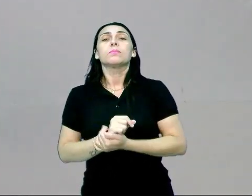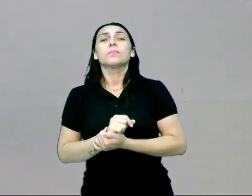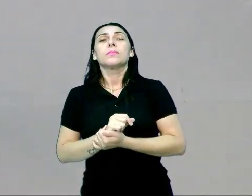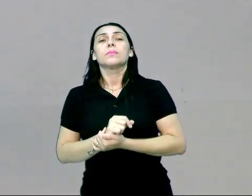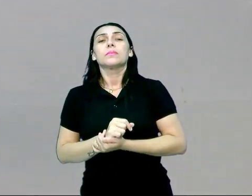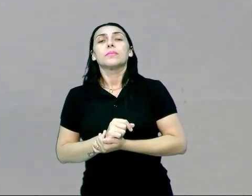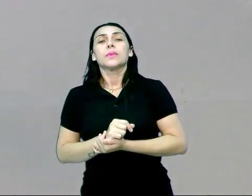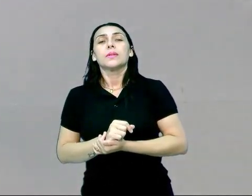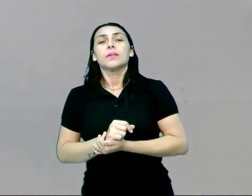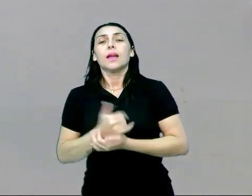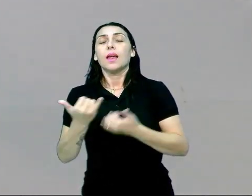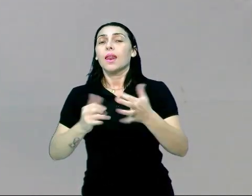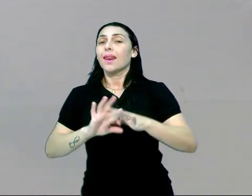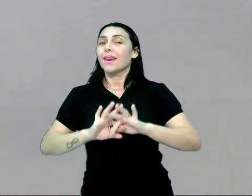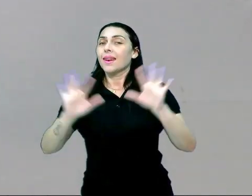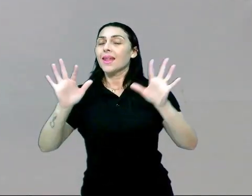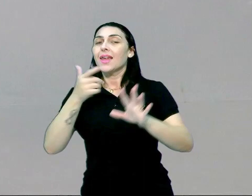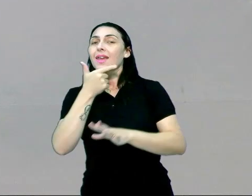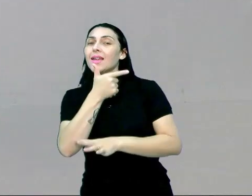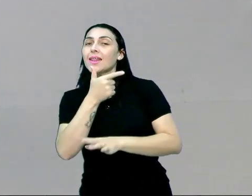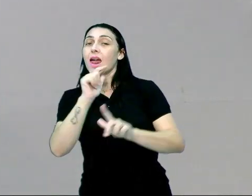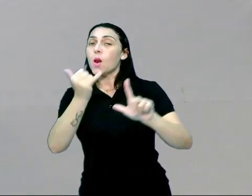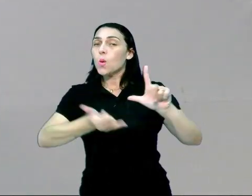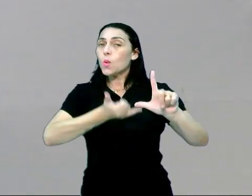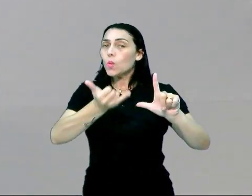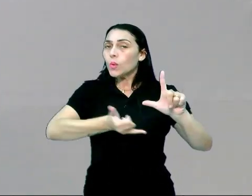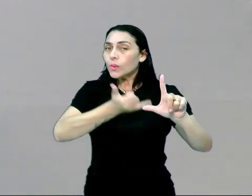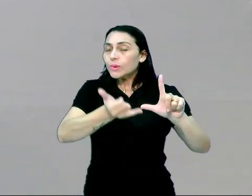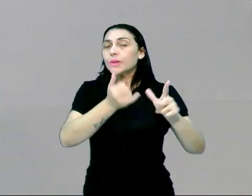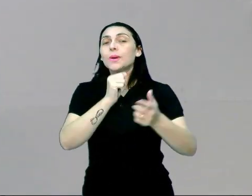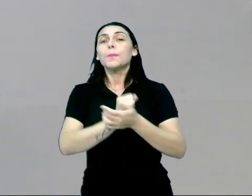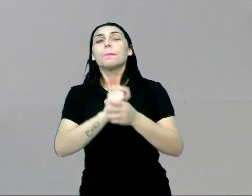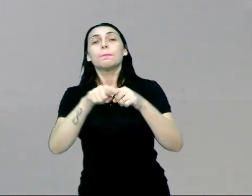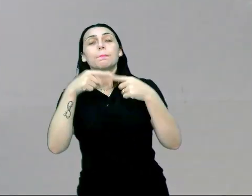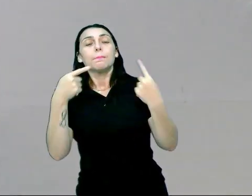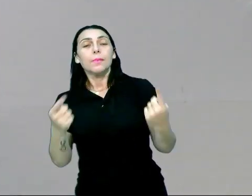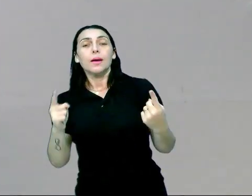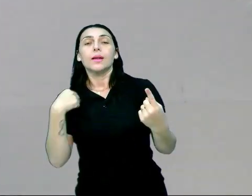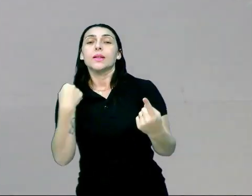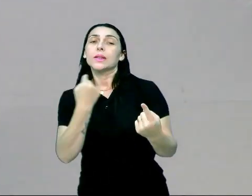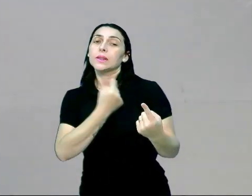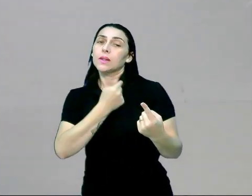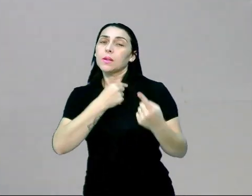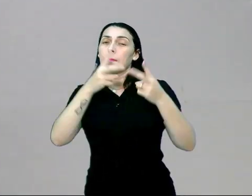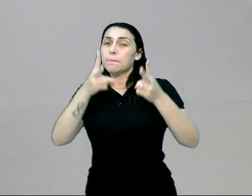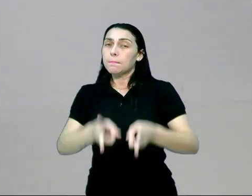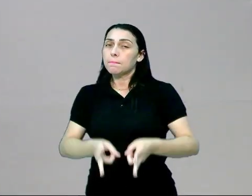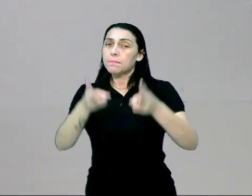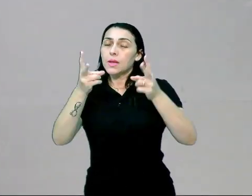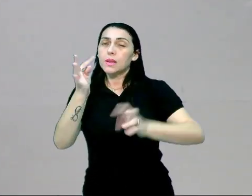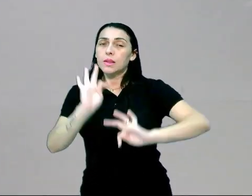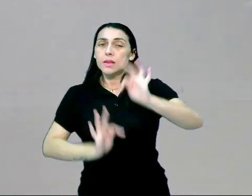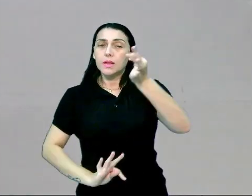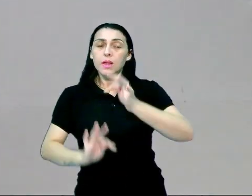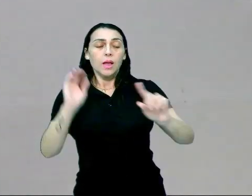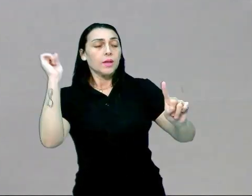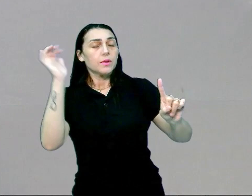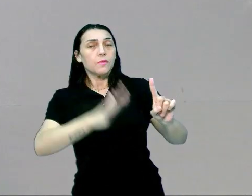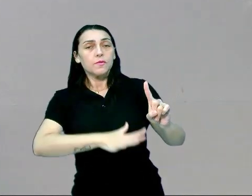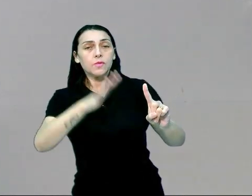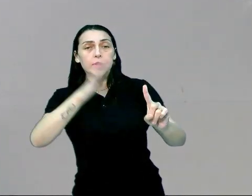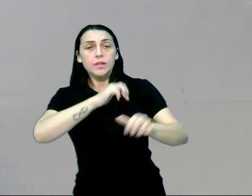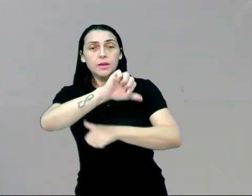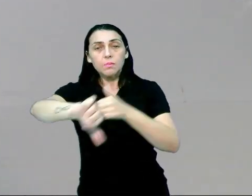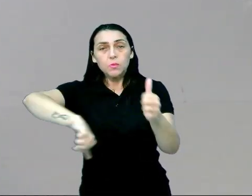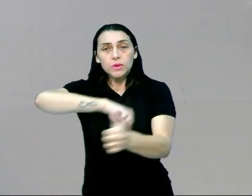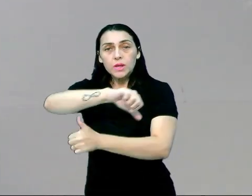forma descontraída, livre, lúdica e tudo mais. Porém, aí a gente consegue observar a tecnologia influenciando nessa alteração